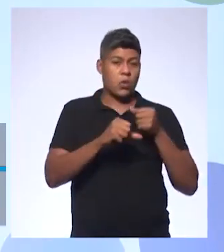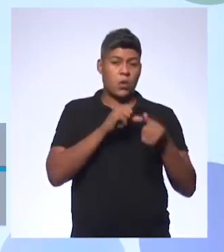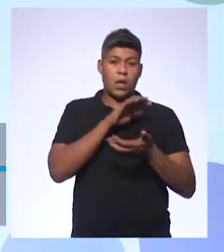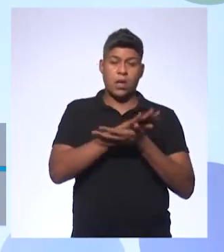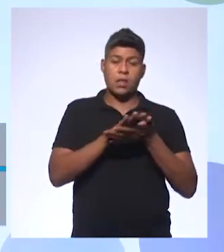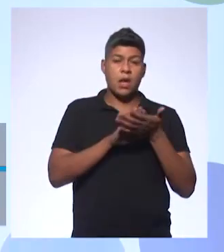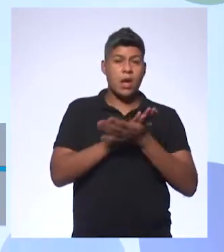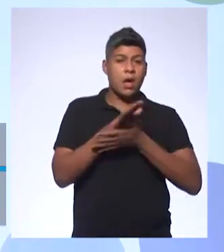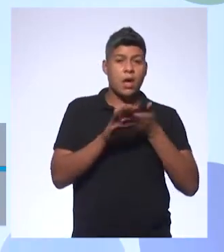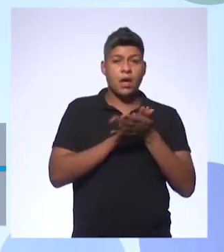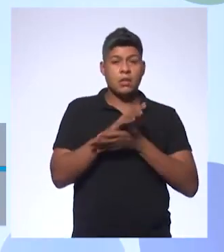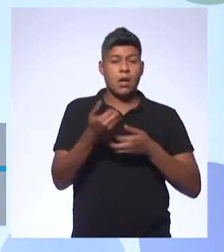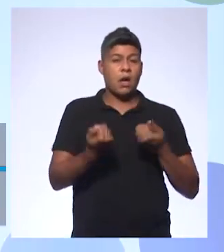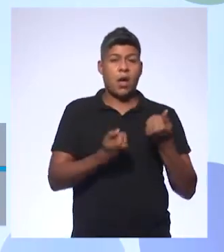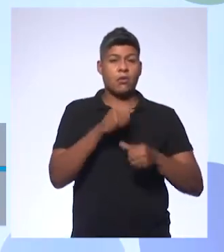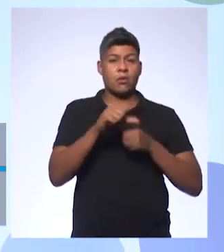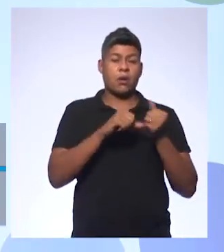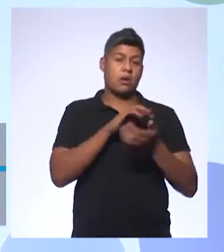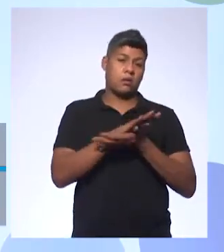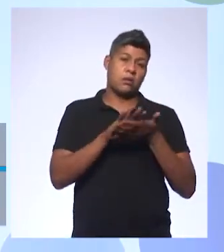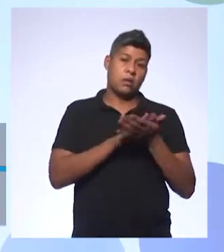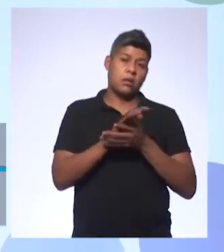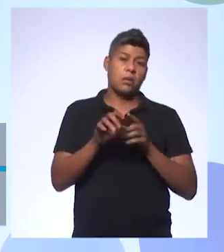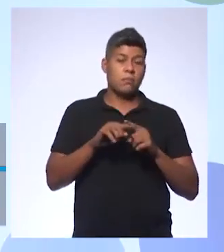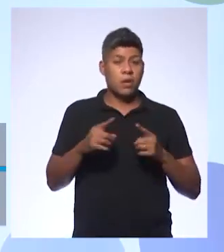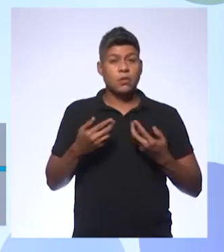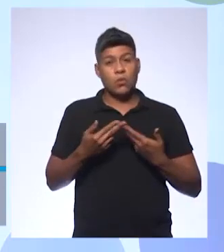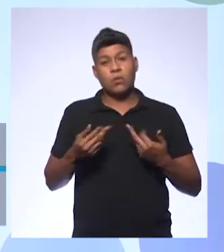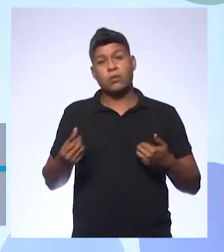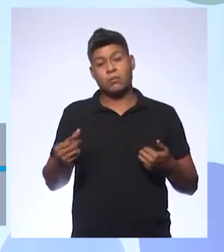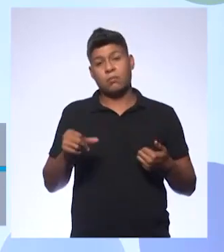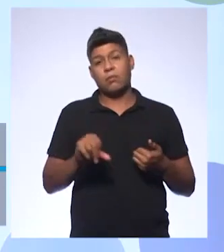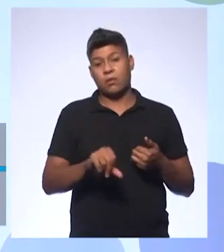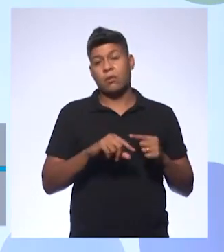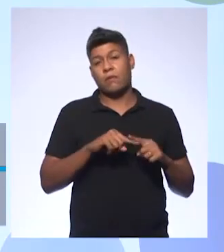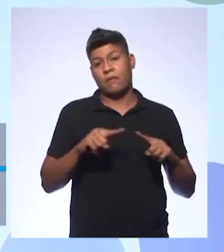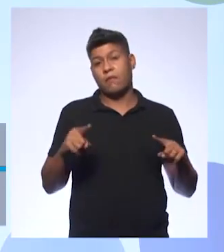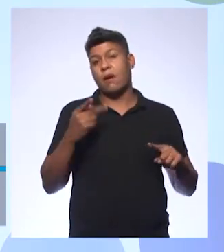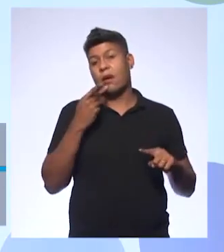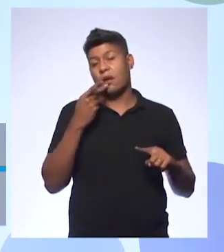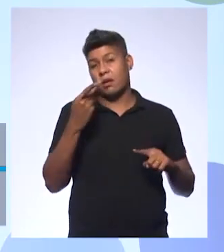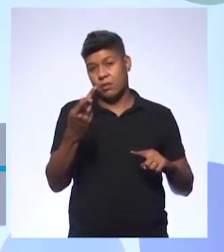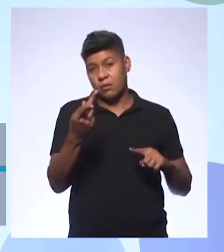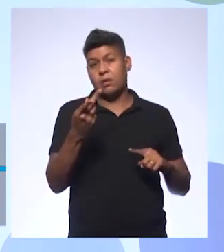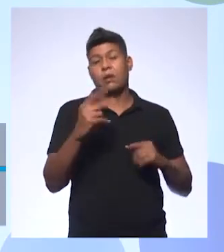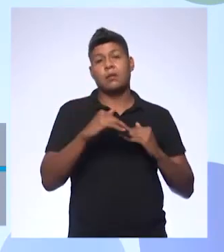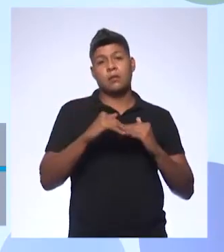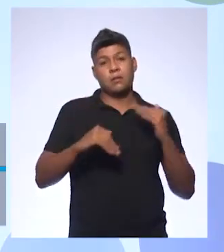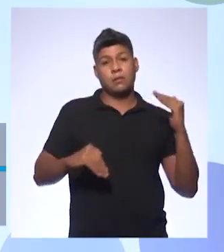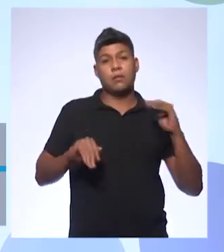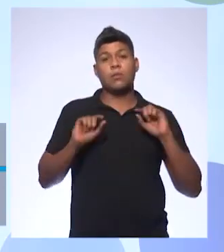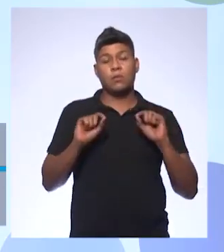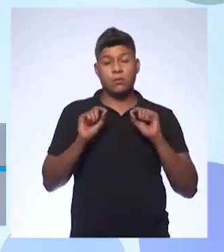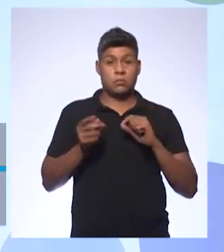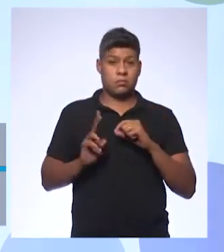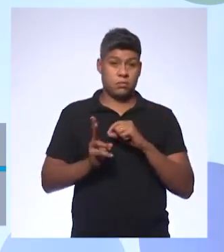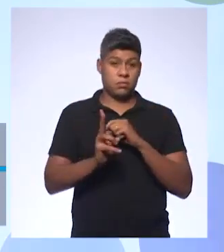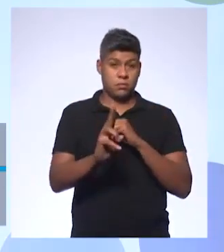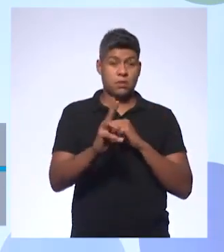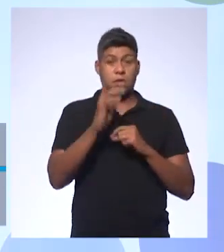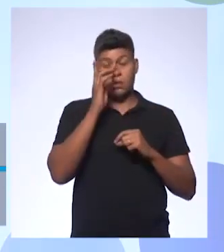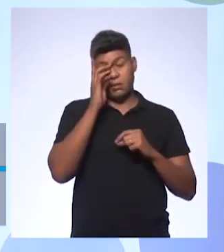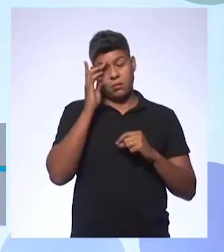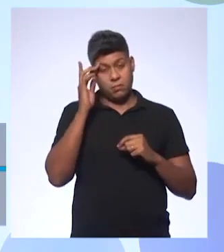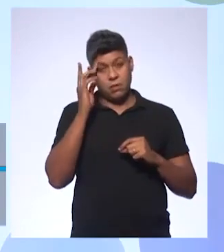carro todo ano, né, mas existem situações muito mais graves quando a gente fala sobre a desigualdade, só que justamente a desigualdade é tanta que essas